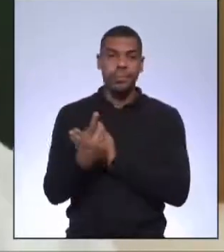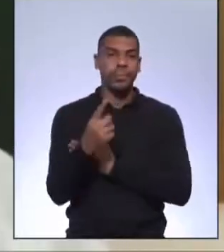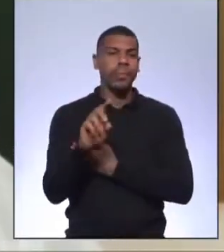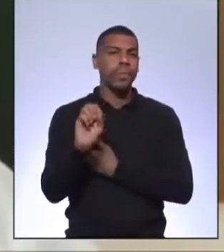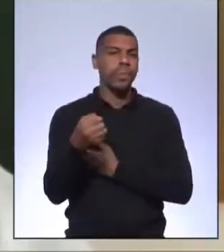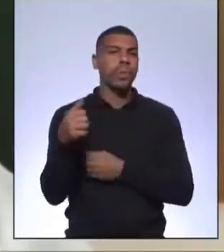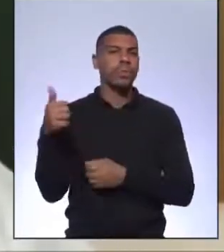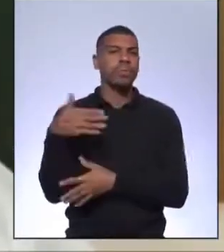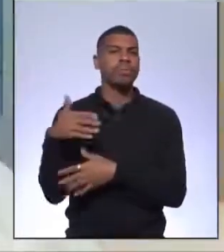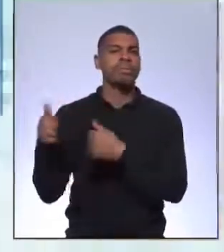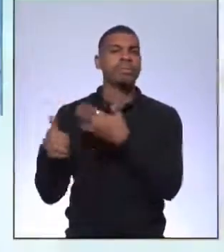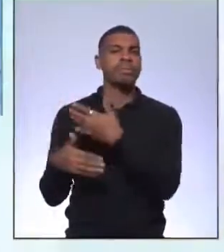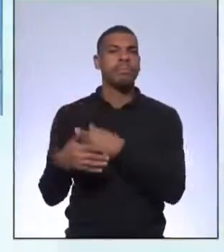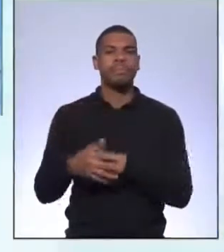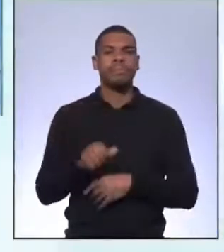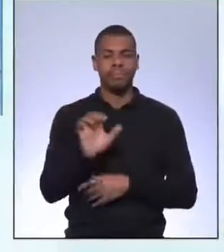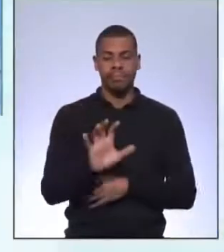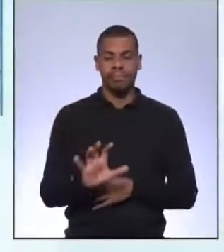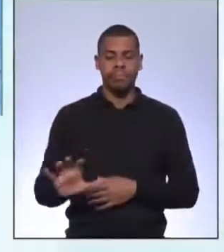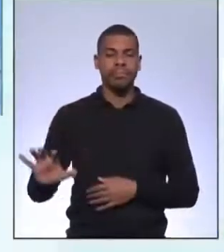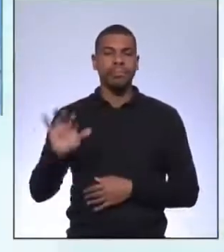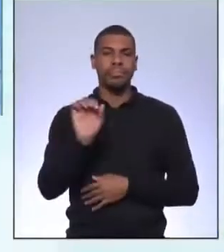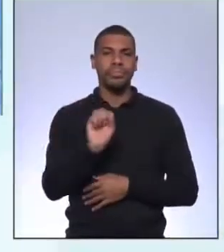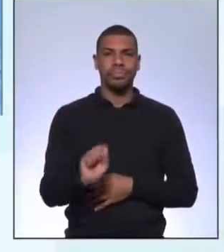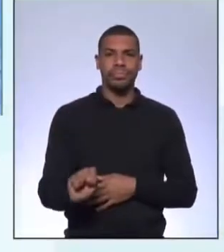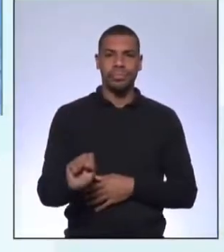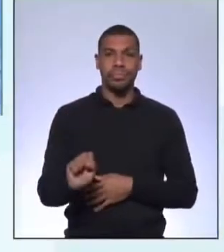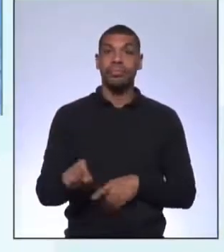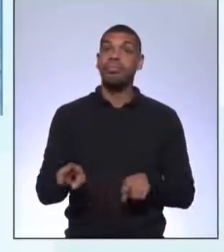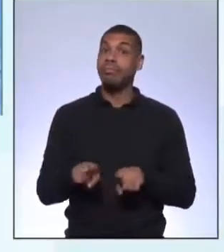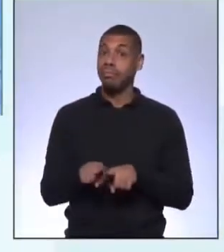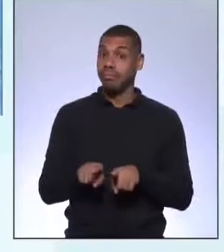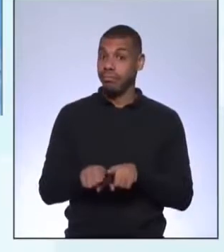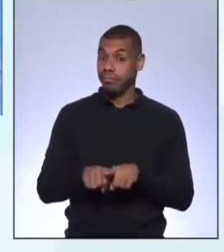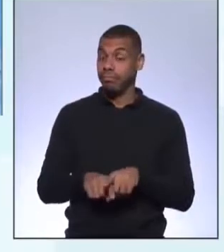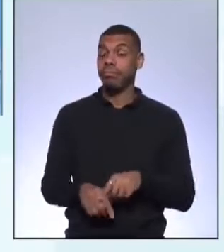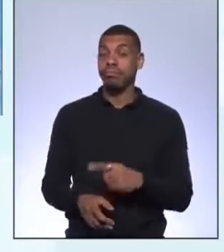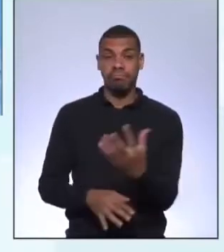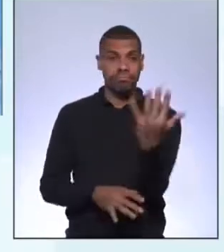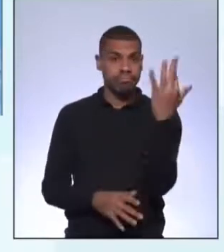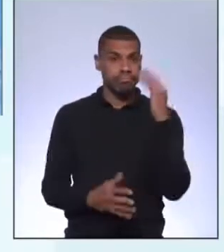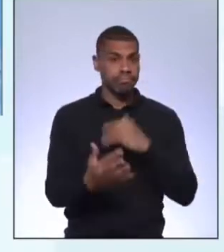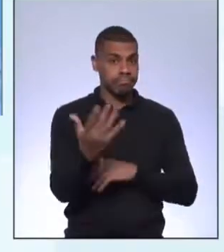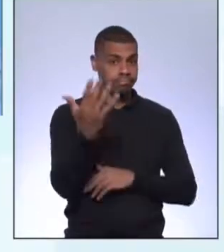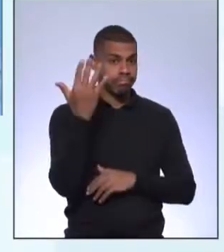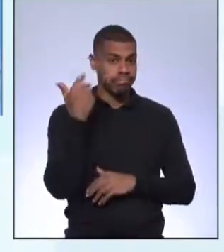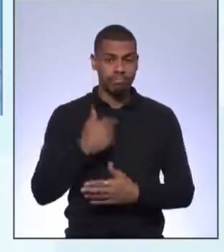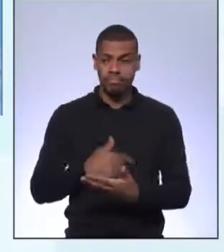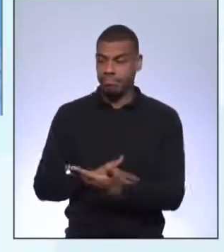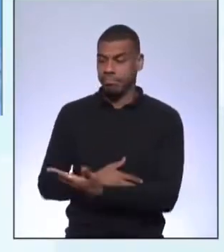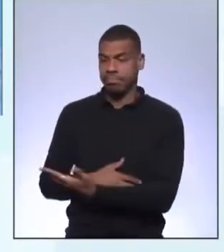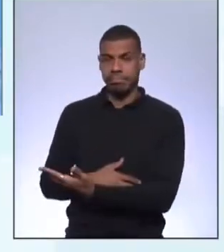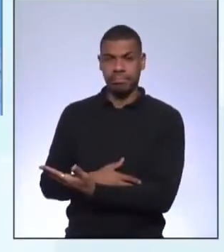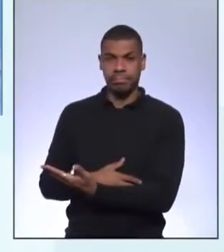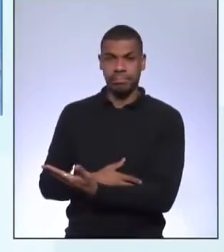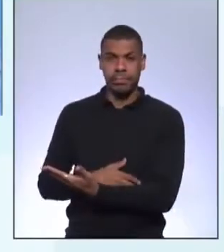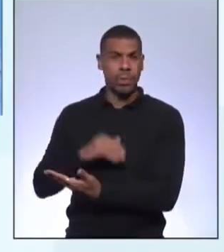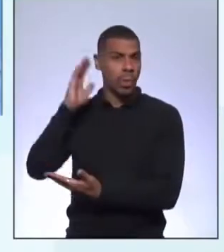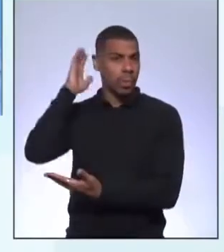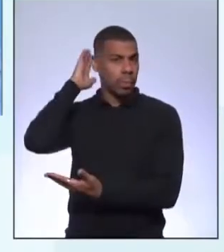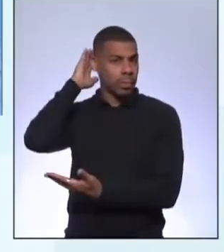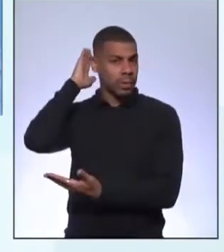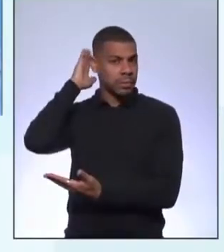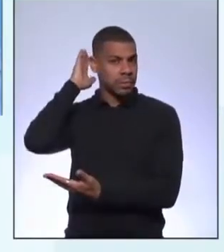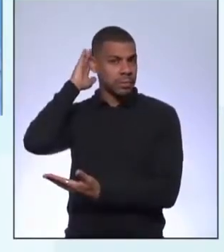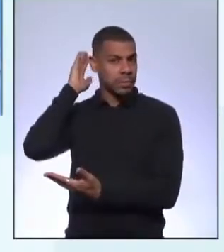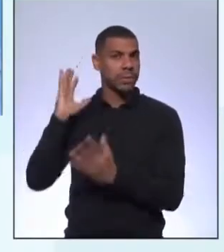região sul vai ter bastante Mata Atlântica, né? Era para ser, ó, o Paraná mesmo está dentro, todinho dentro da